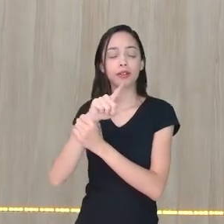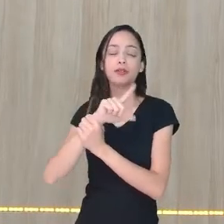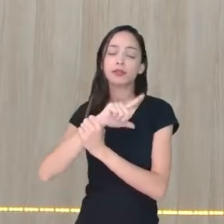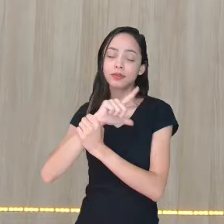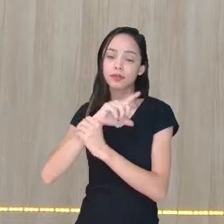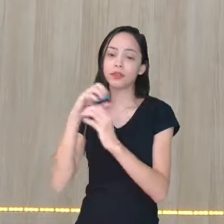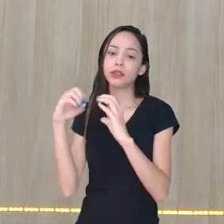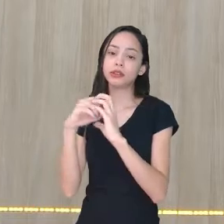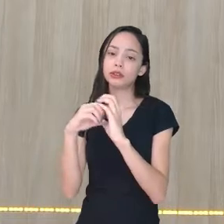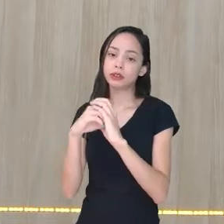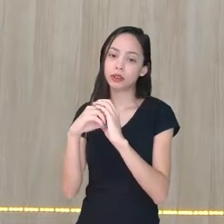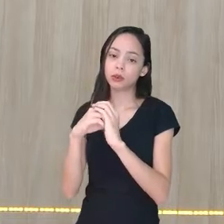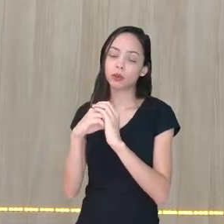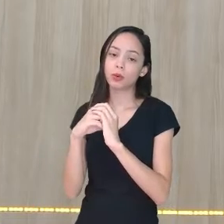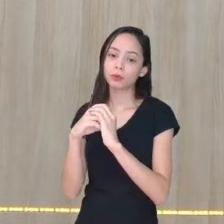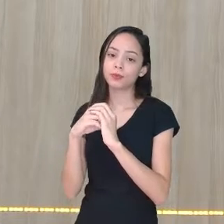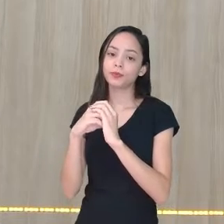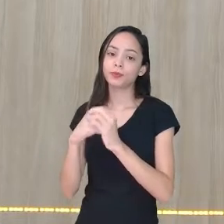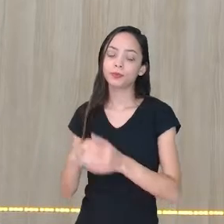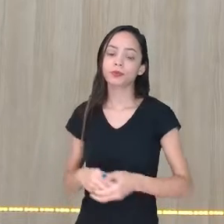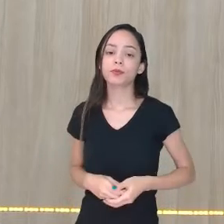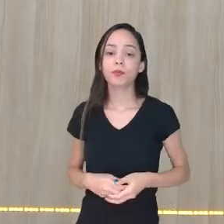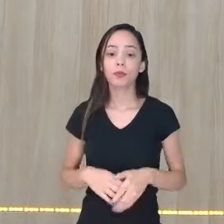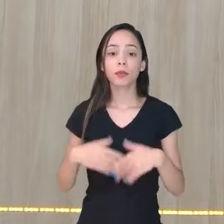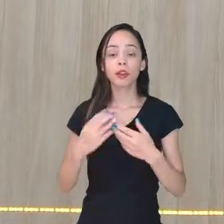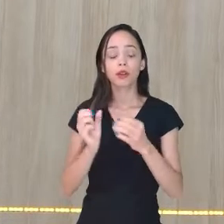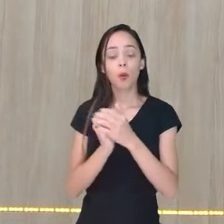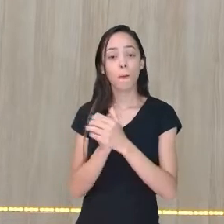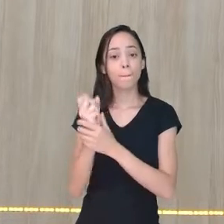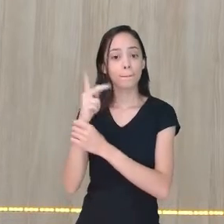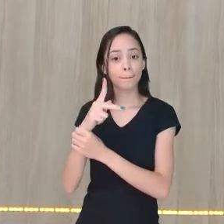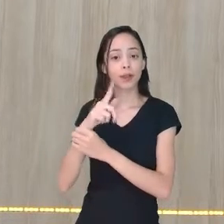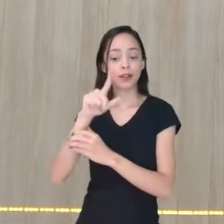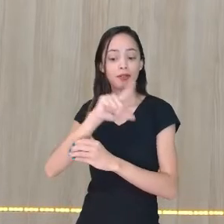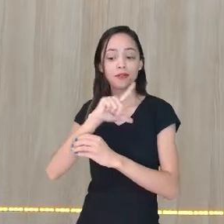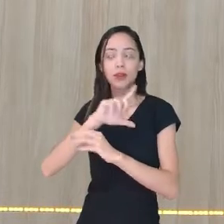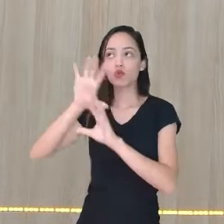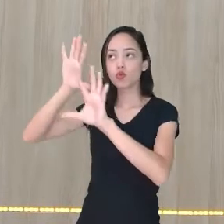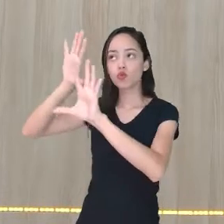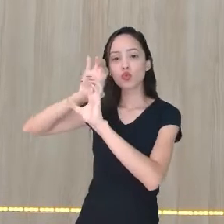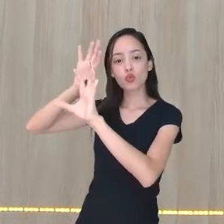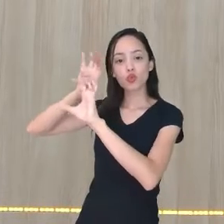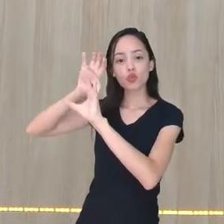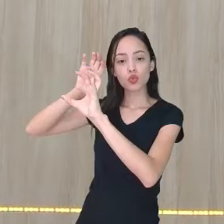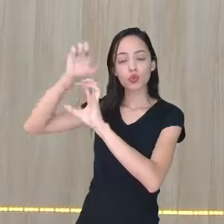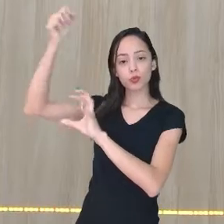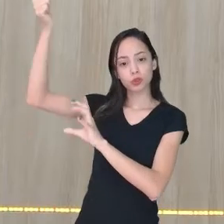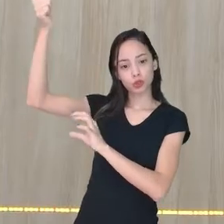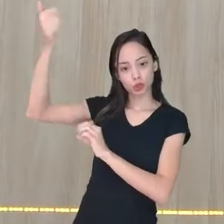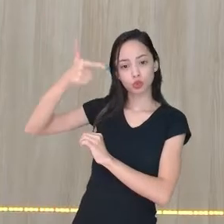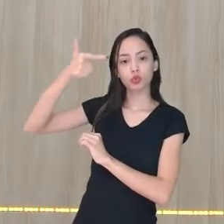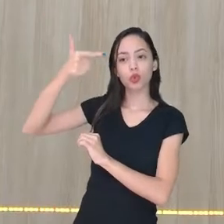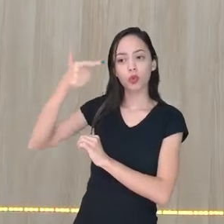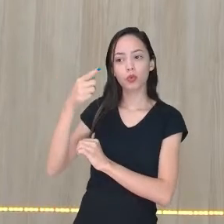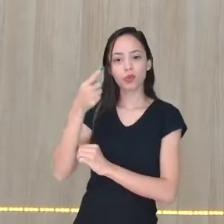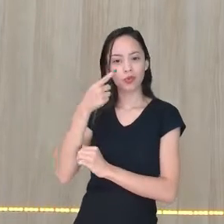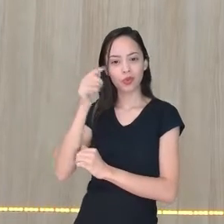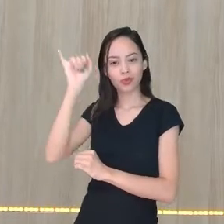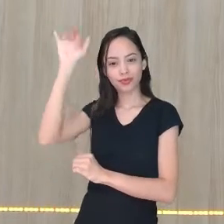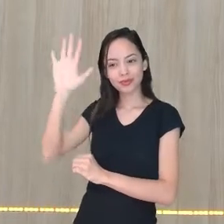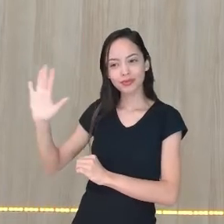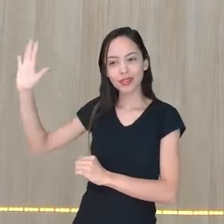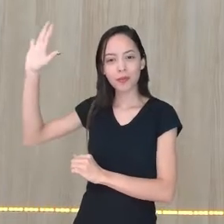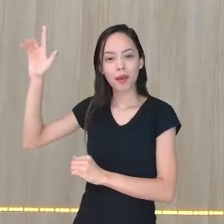gente? E aí as plantas também fazem fotossíntese. Vejam aí essa imagem. Essa imagem ela já é um resumo, né? Está mostrando